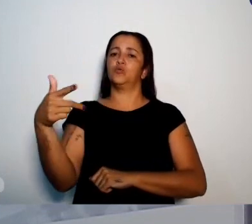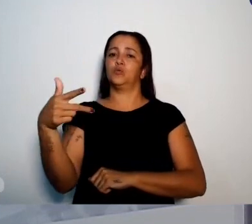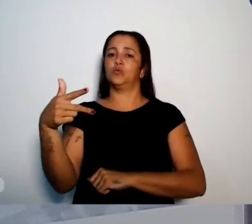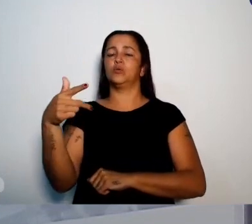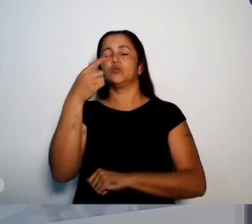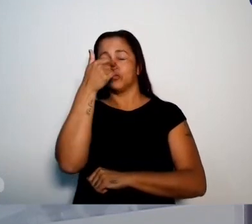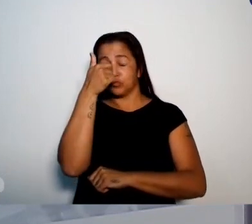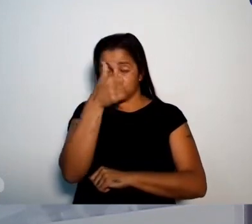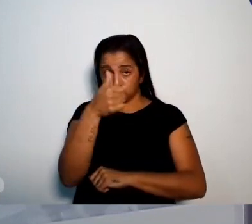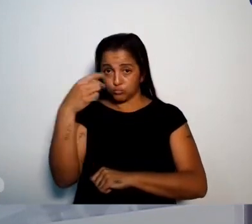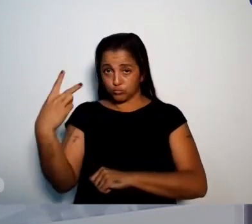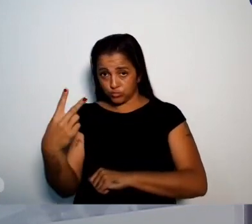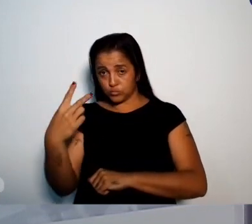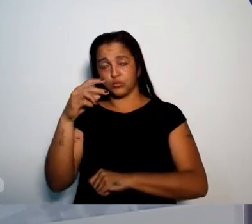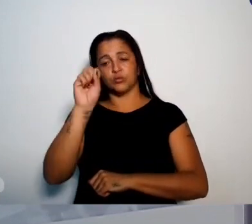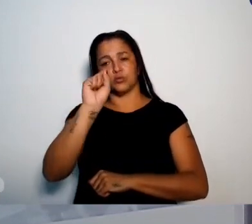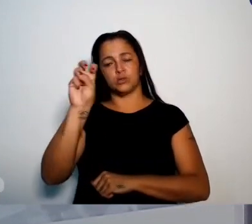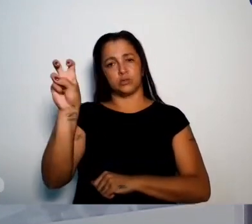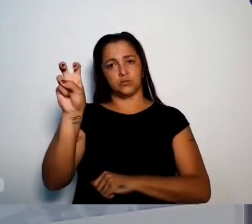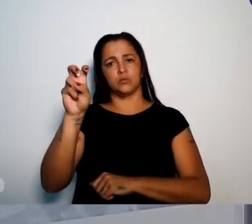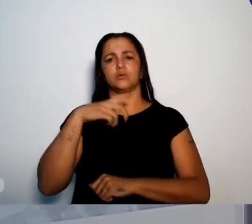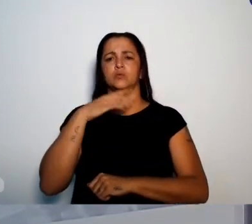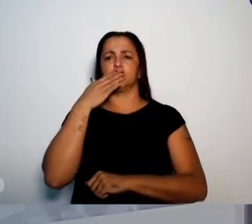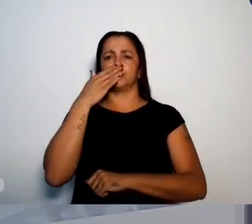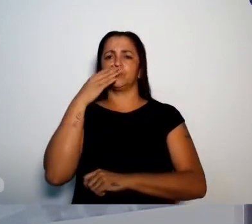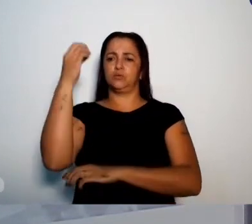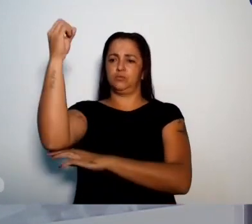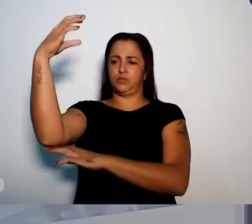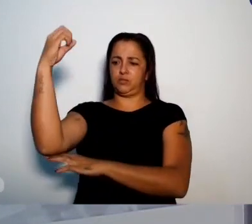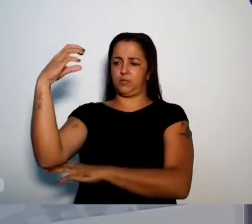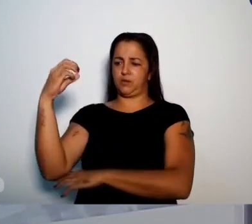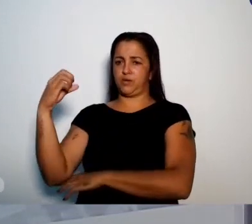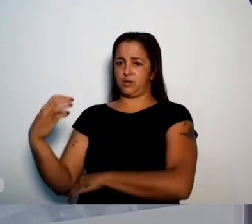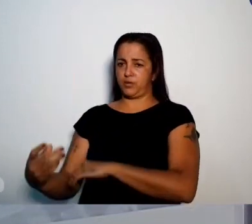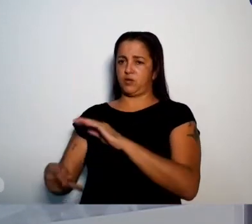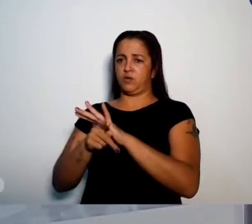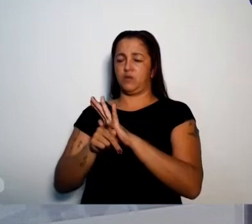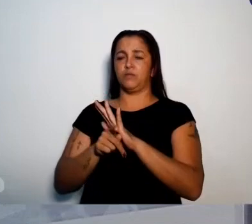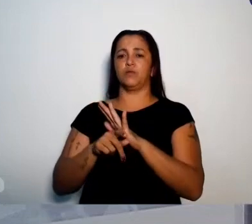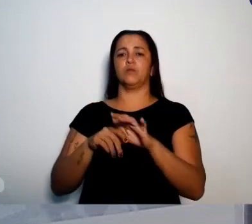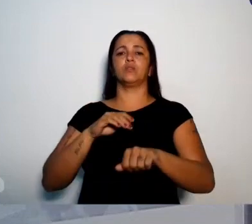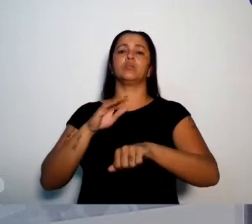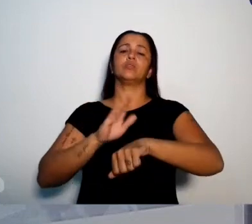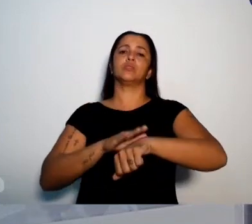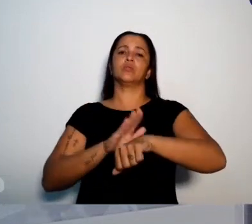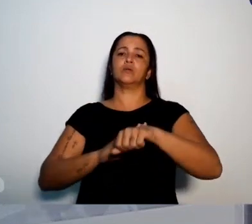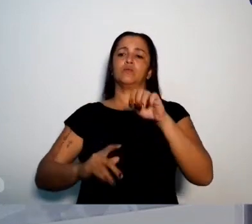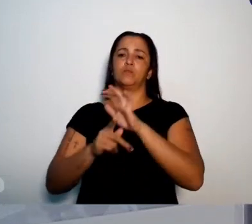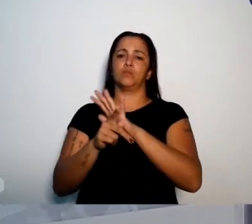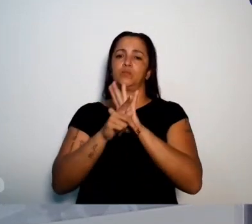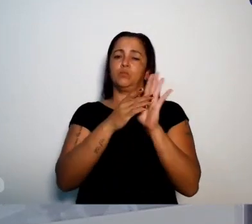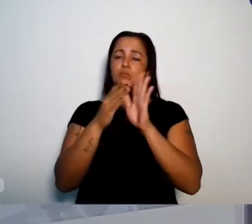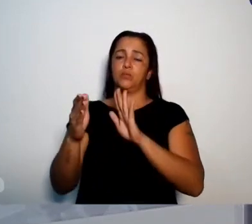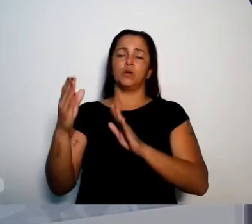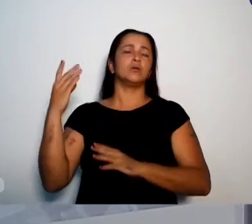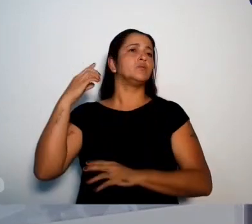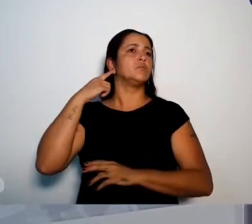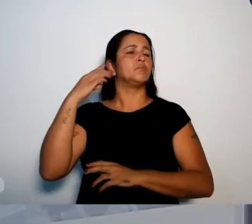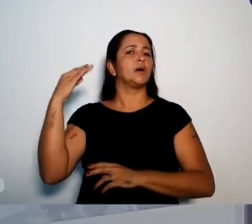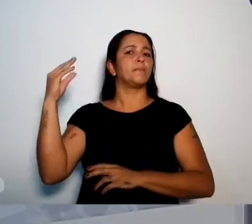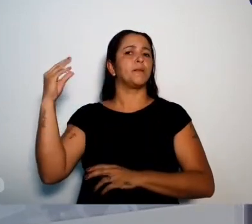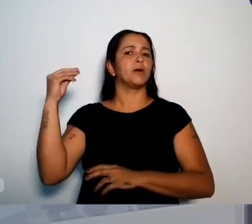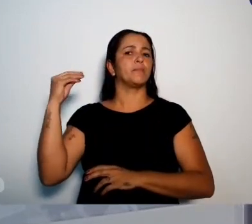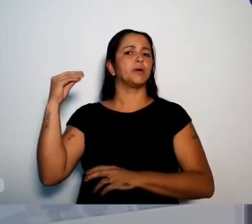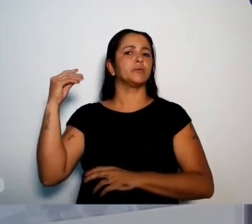solicitando um semáforo com um tempo para pedestre e sinal sonoro para deficiente visual,